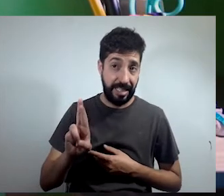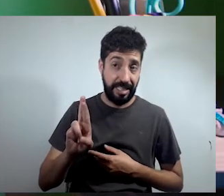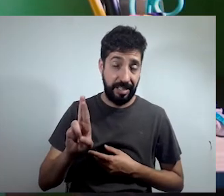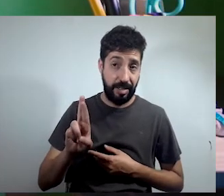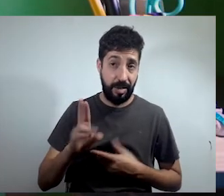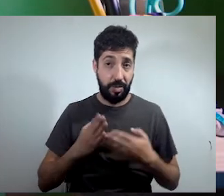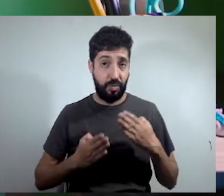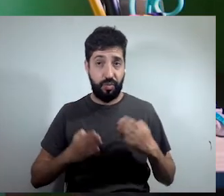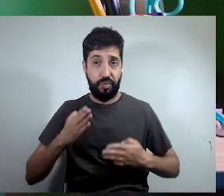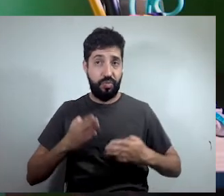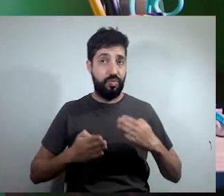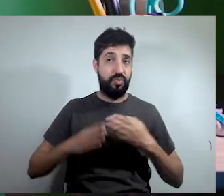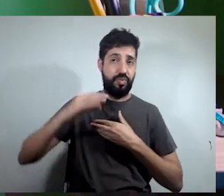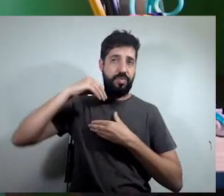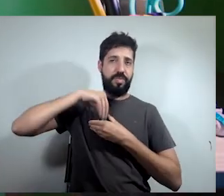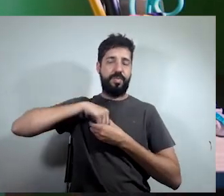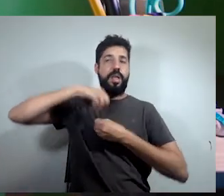robô de luz,